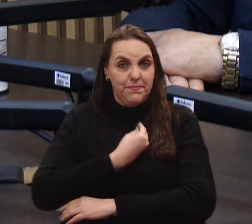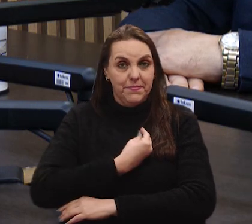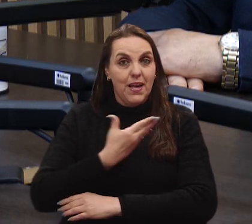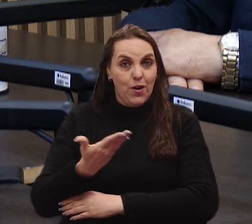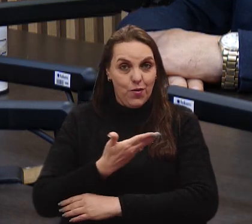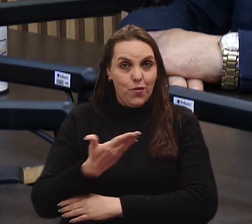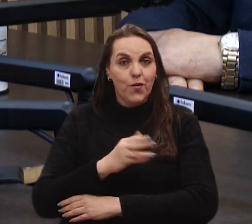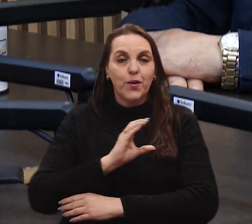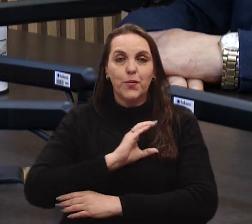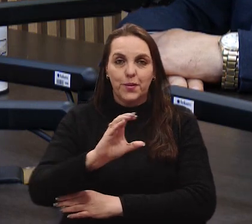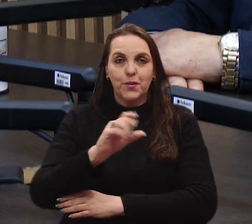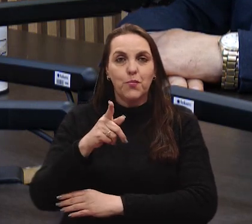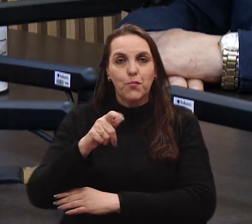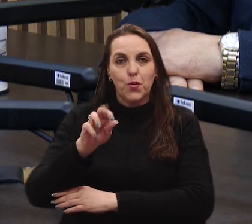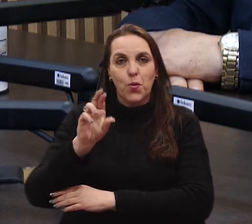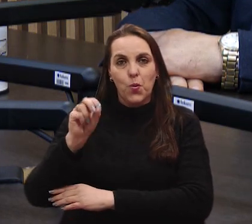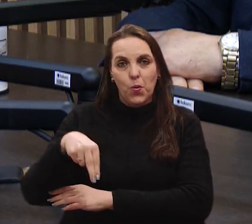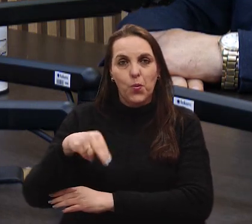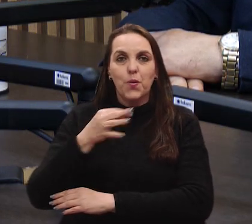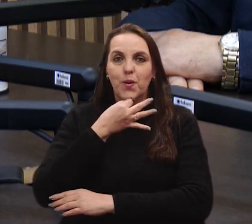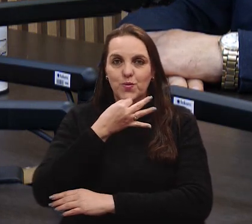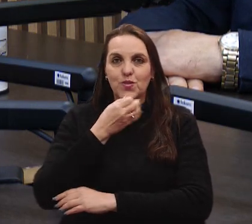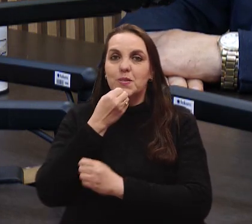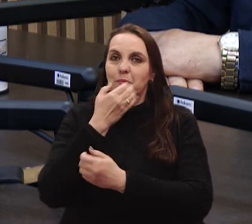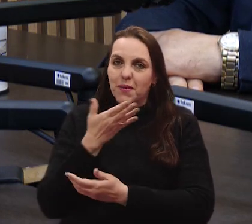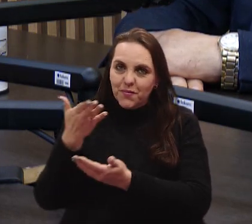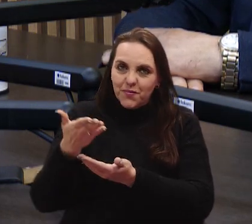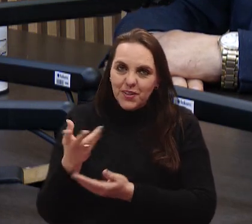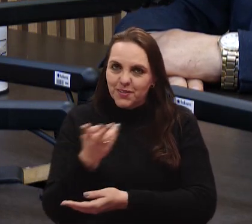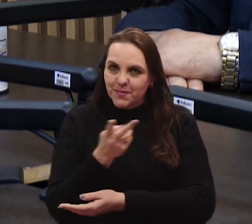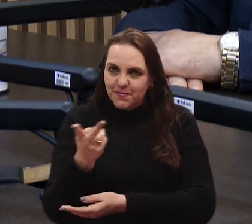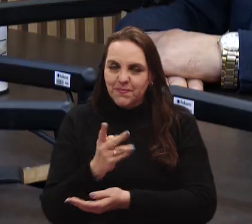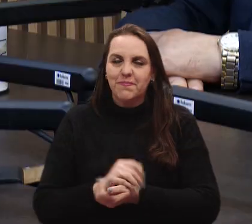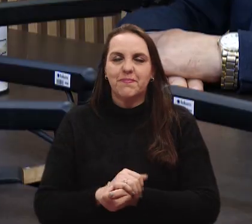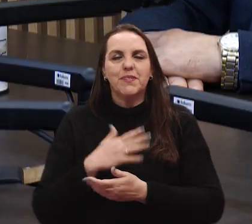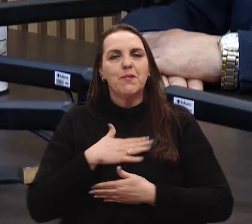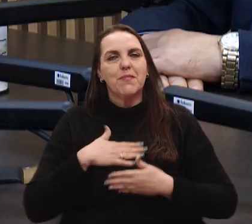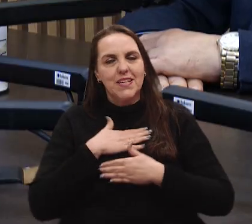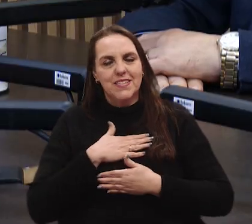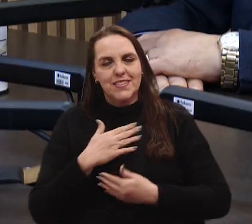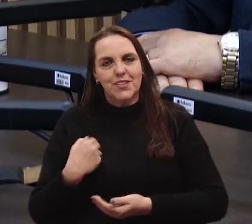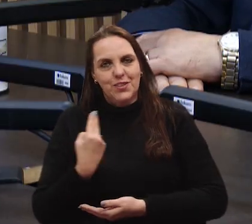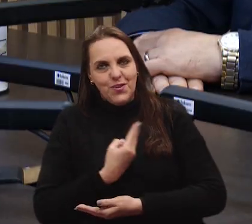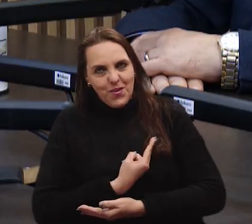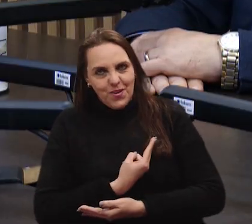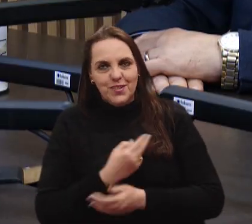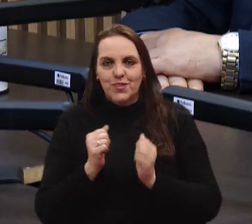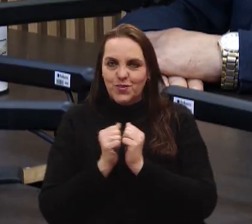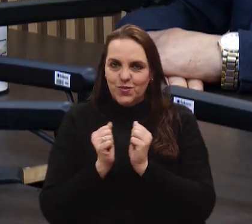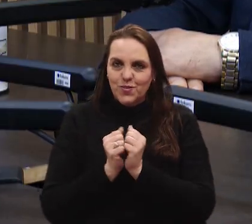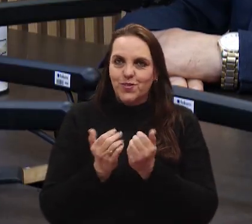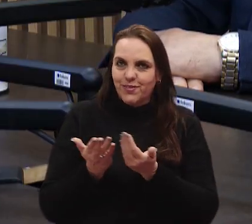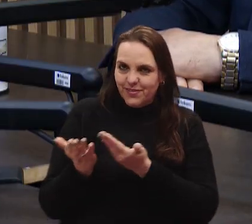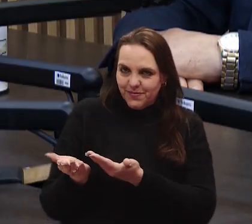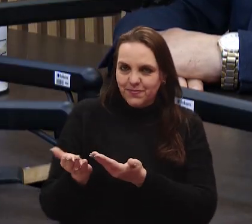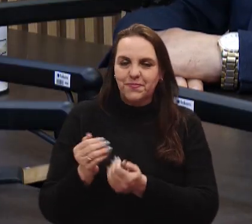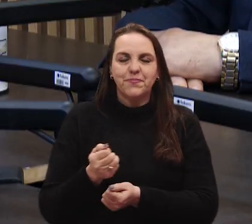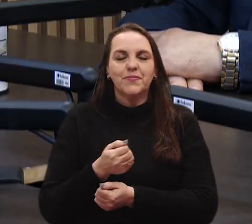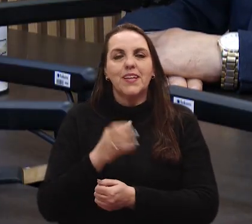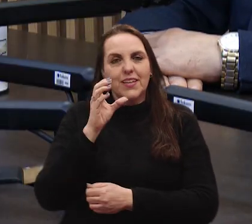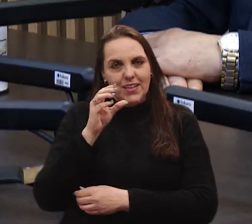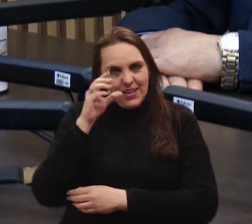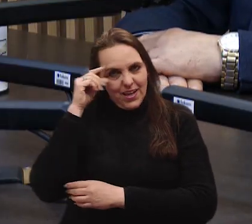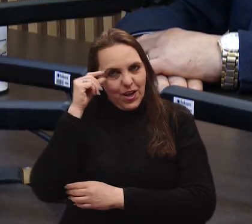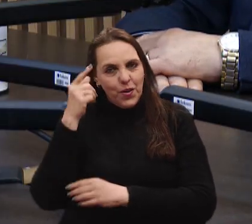coordenador do PROCON de Caxias do Sul. Sejam bem-vindos. Prazer é nosso estar aqui, né? Tá com o Jair dividindo a mesa, contigo, Carol, tua